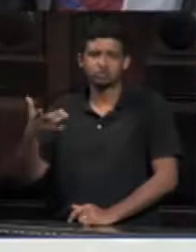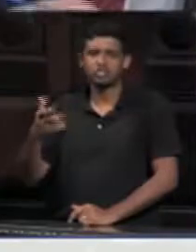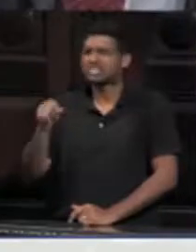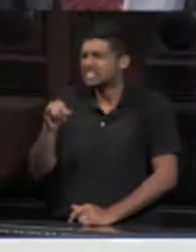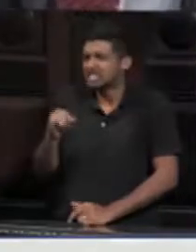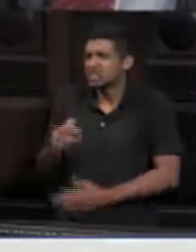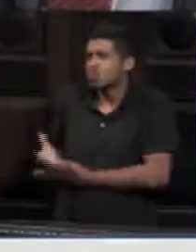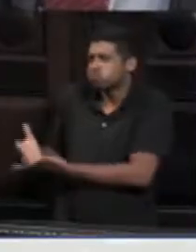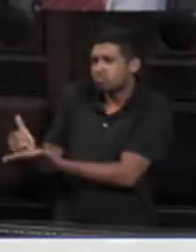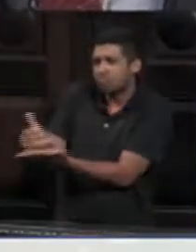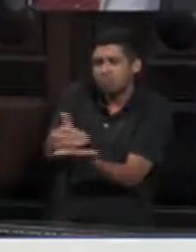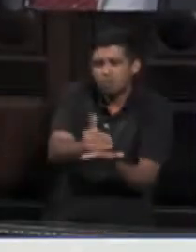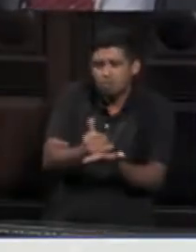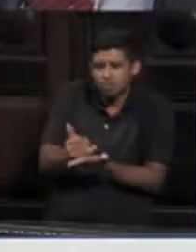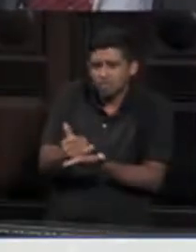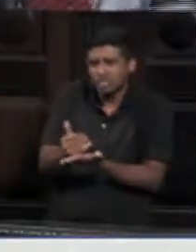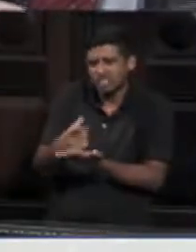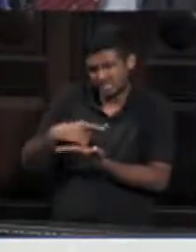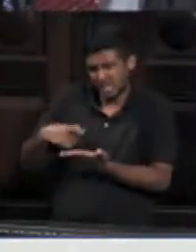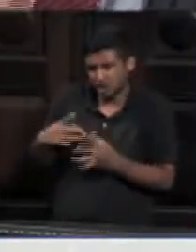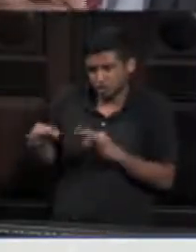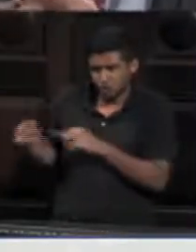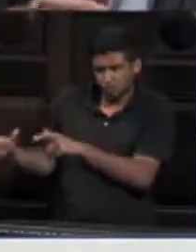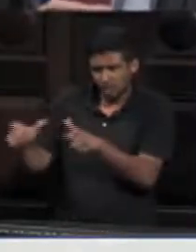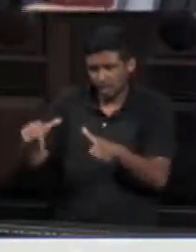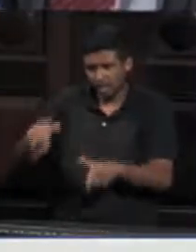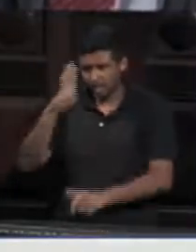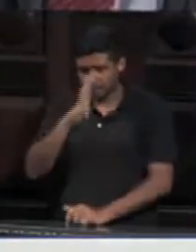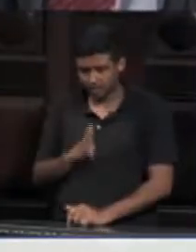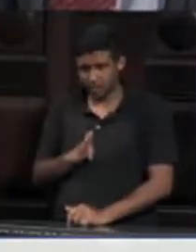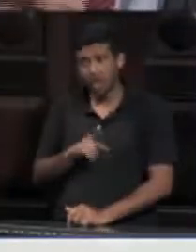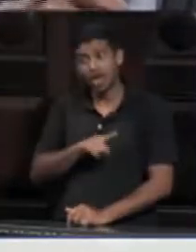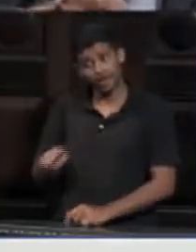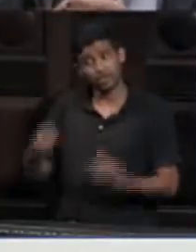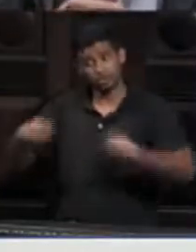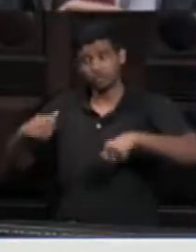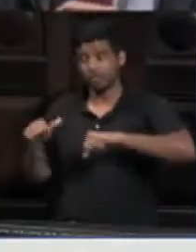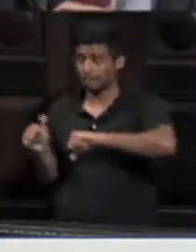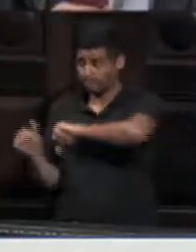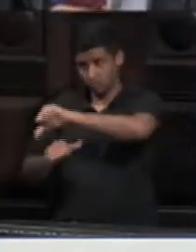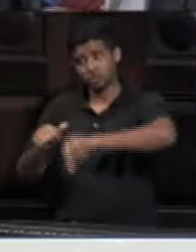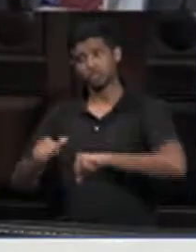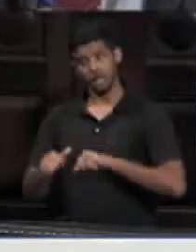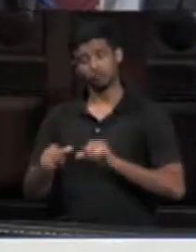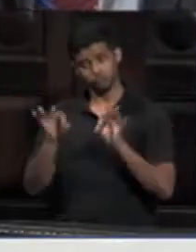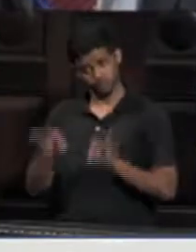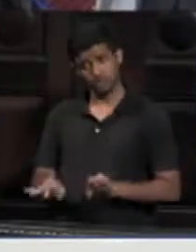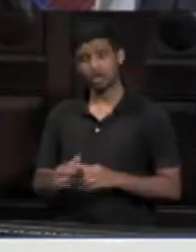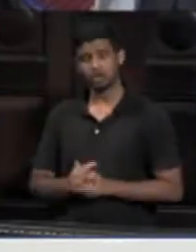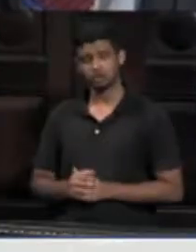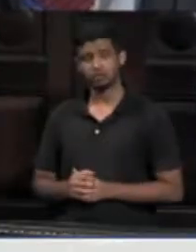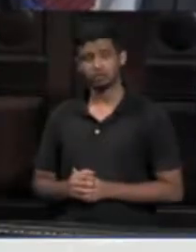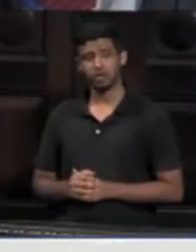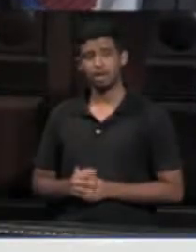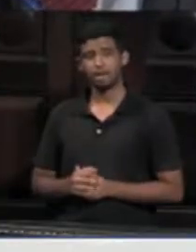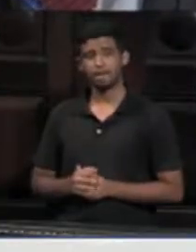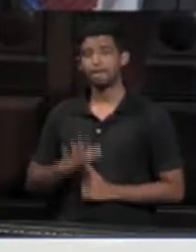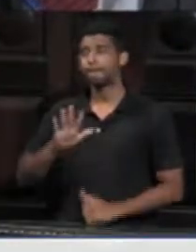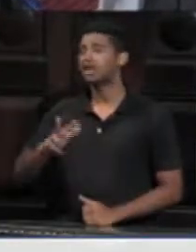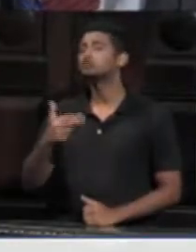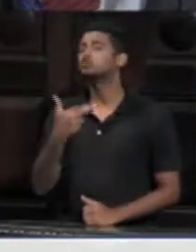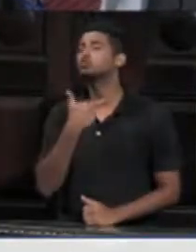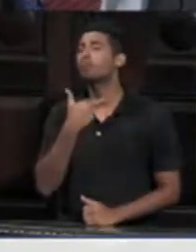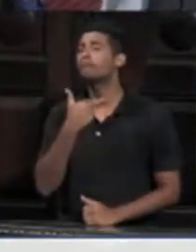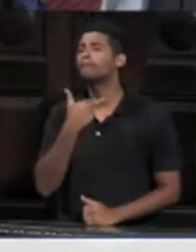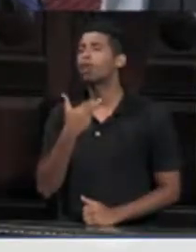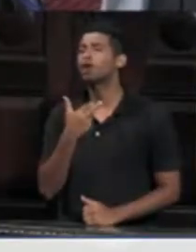desvios em todos os lugares desse Brasil, eles têm que ser corrigidos, eles têm que ser fiscalizados, mas você não pode